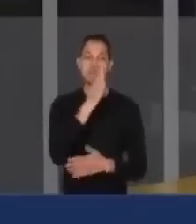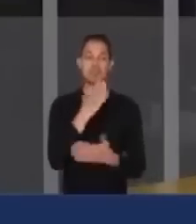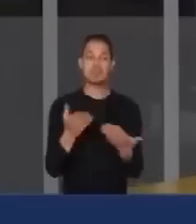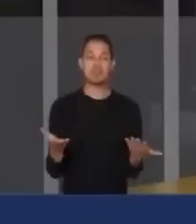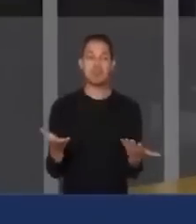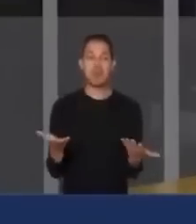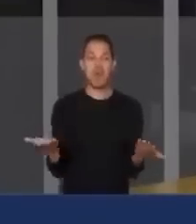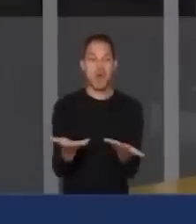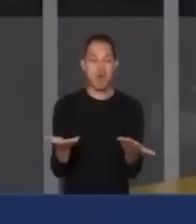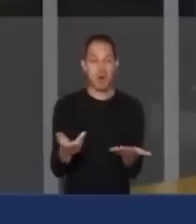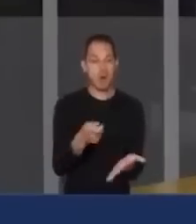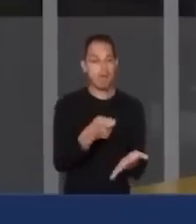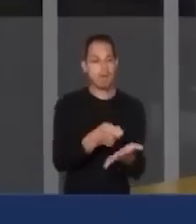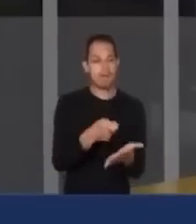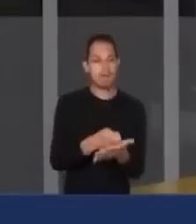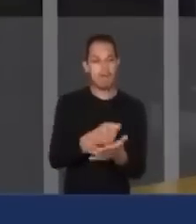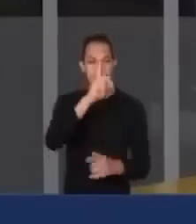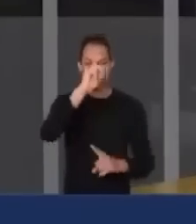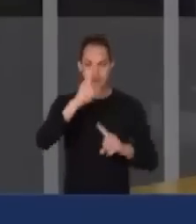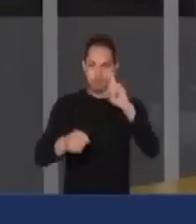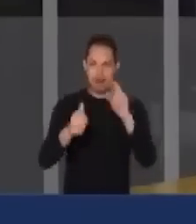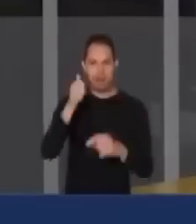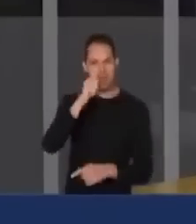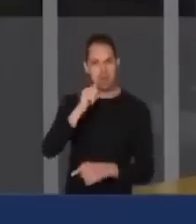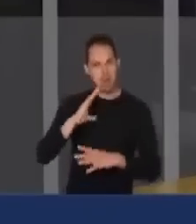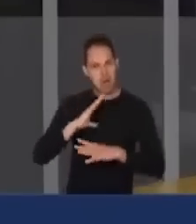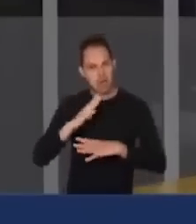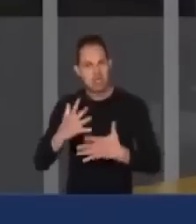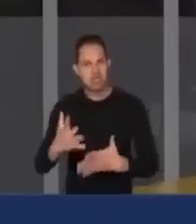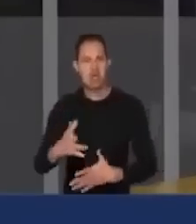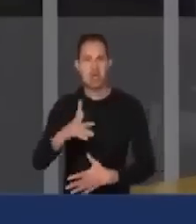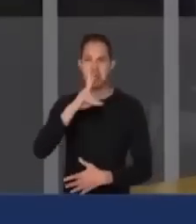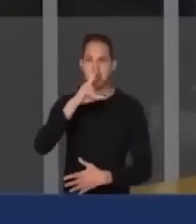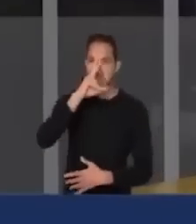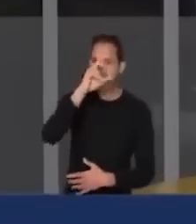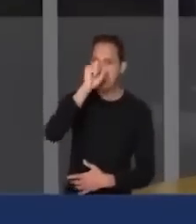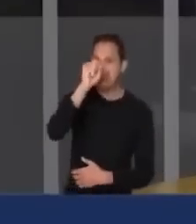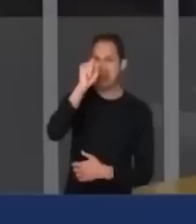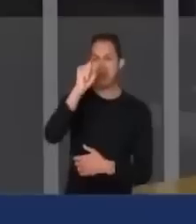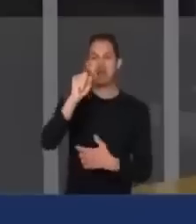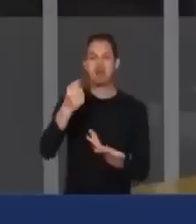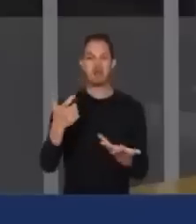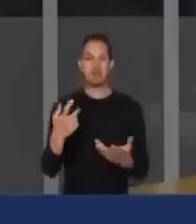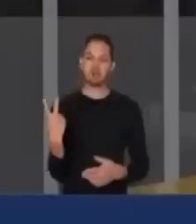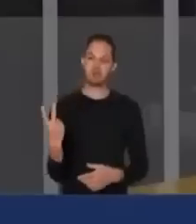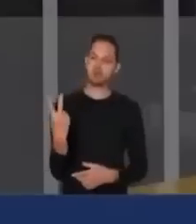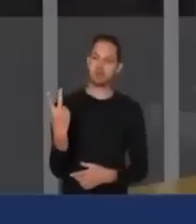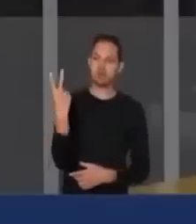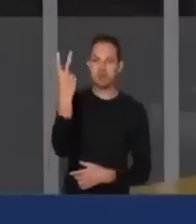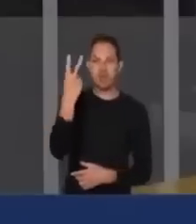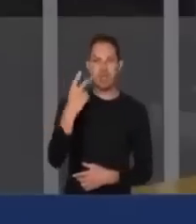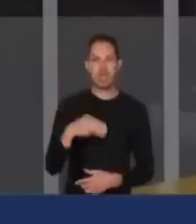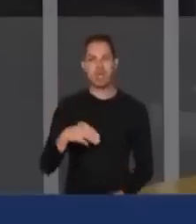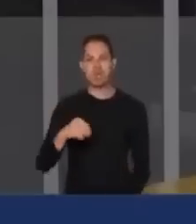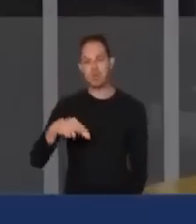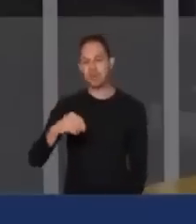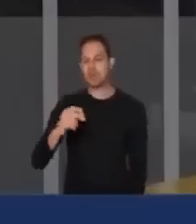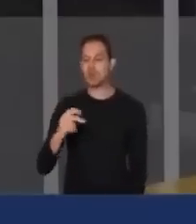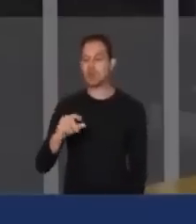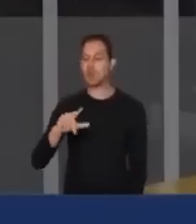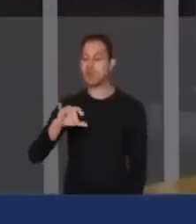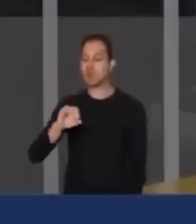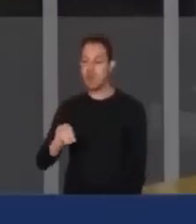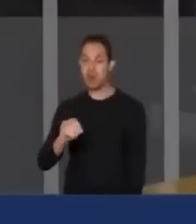E tenta ficar impondo para as mulheres que ser corajosa, ser brava, ser uma pessoa de virtudes, isso é um monopólio da esquerda, isso é